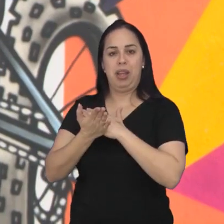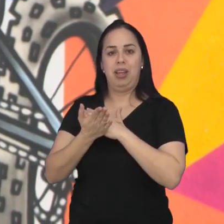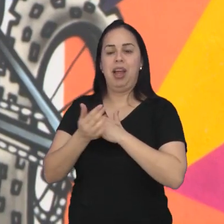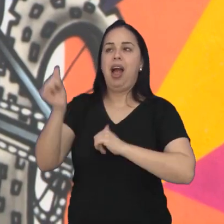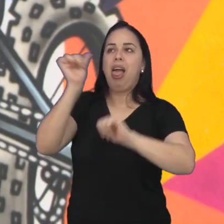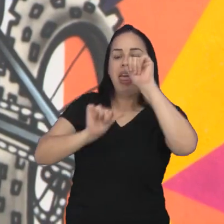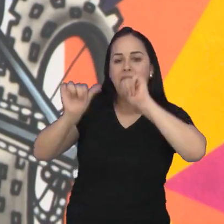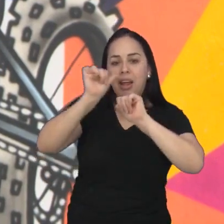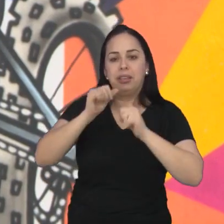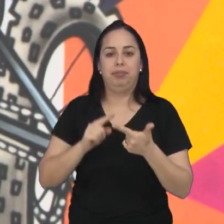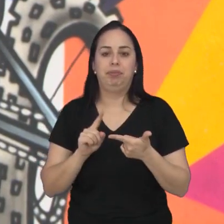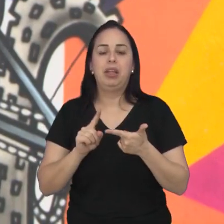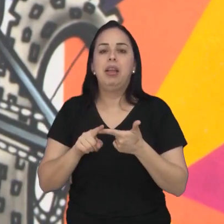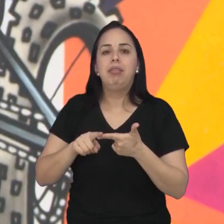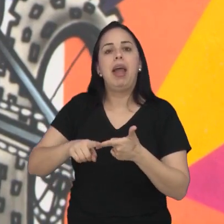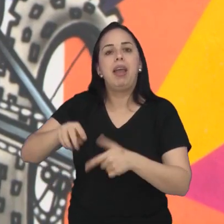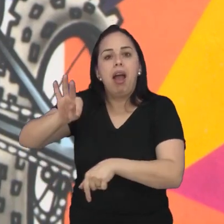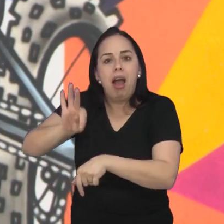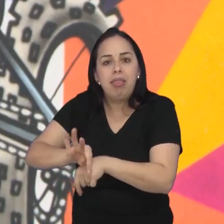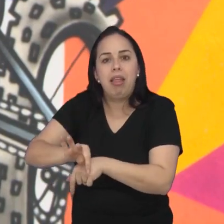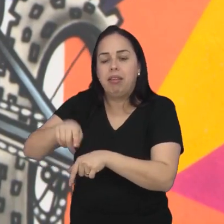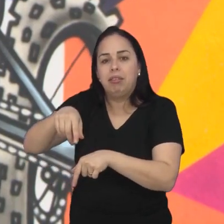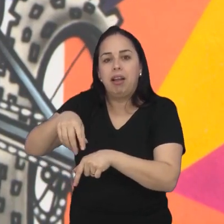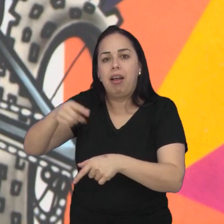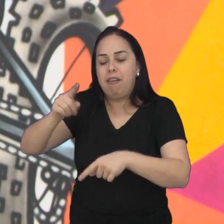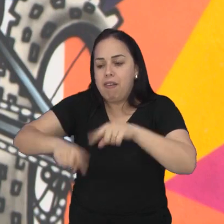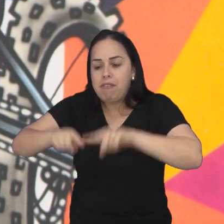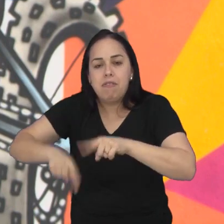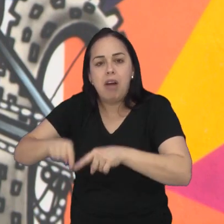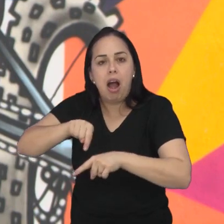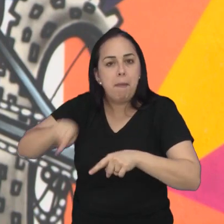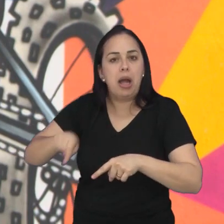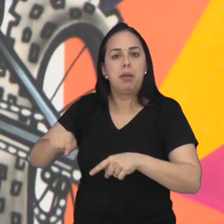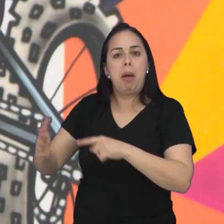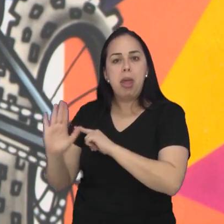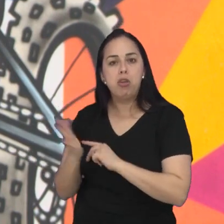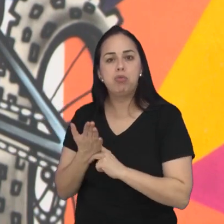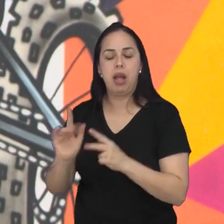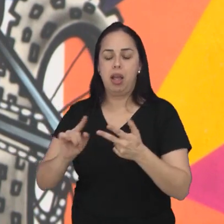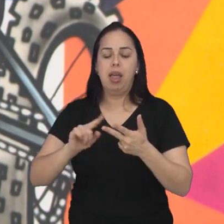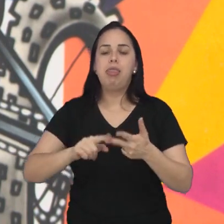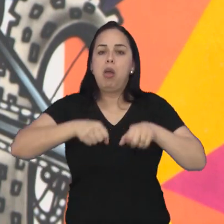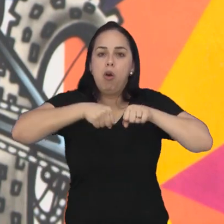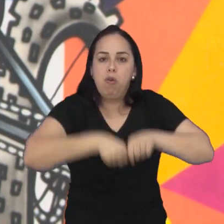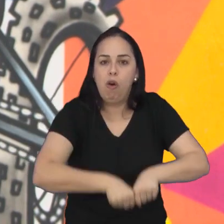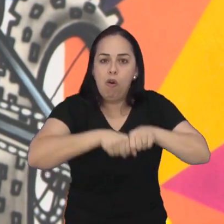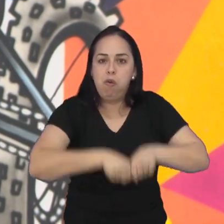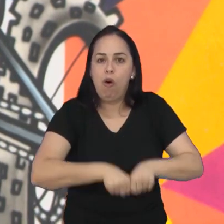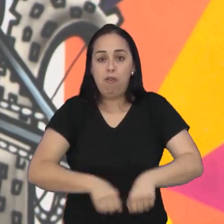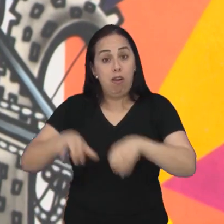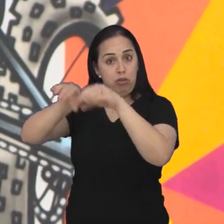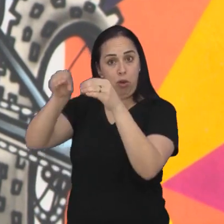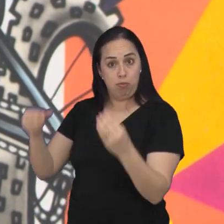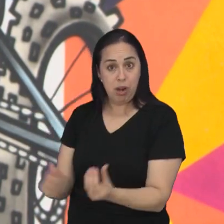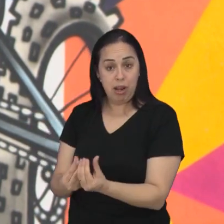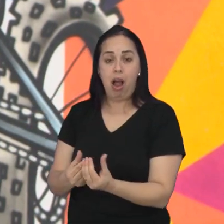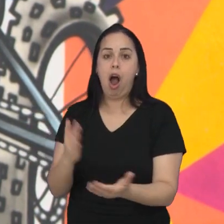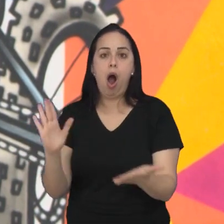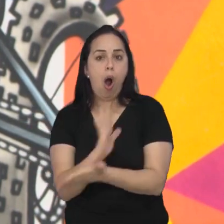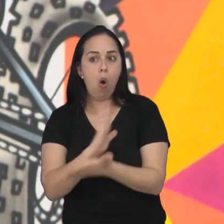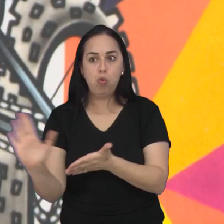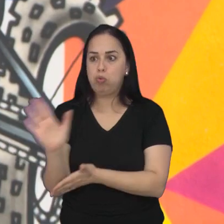hidratação. Tá? Tem um kit de ferramenta, tem uma bomba, e eu acho que assim, o mais interessante é essa bomba estar aqui colocada,